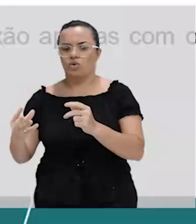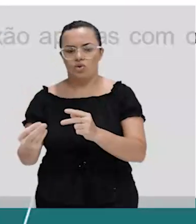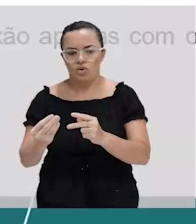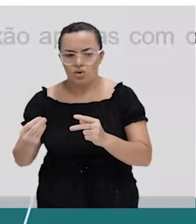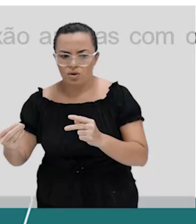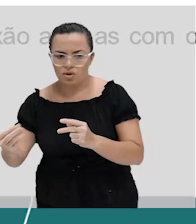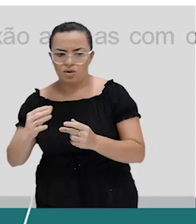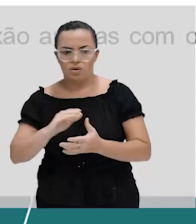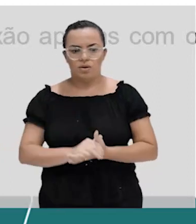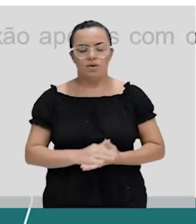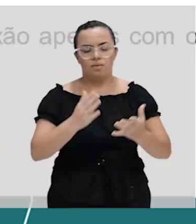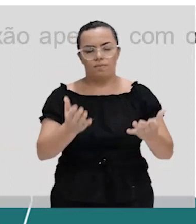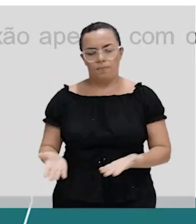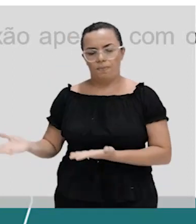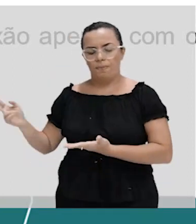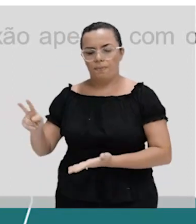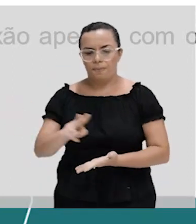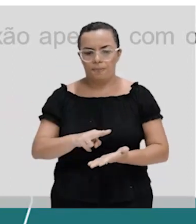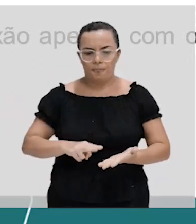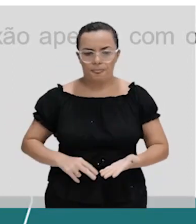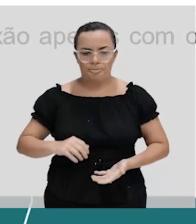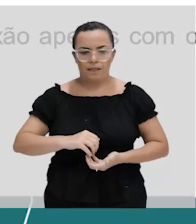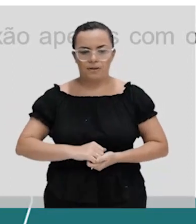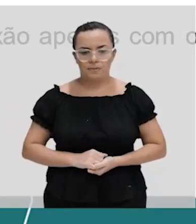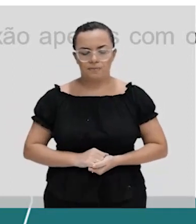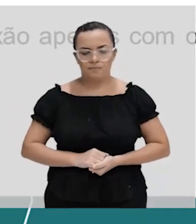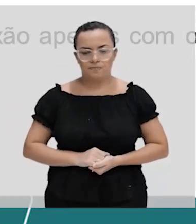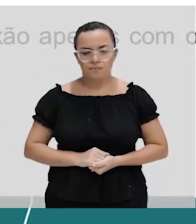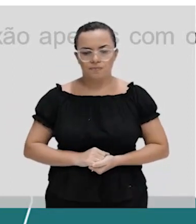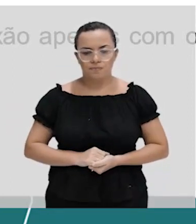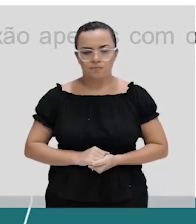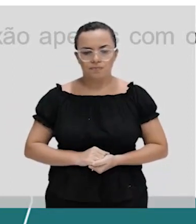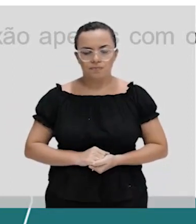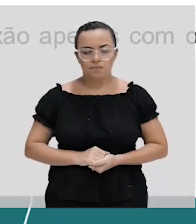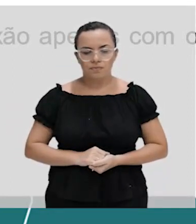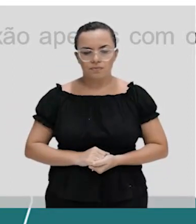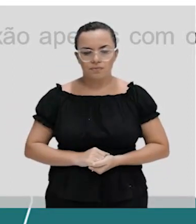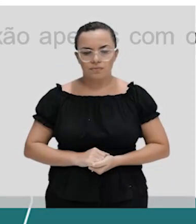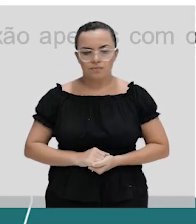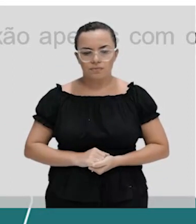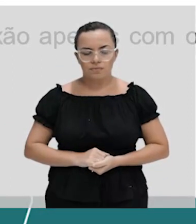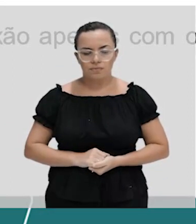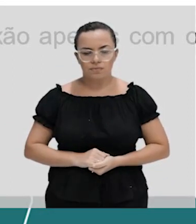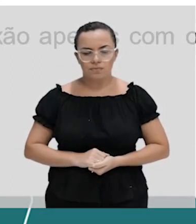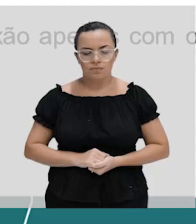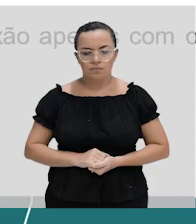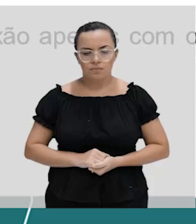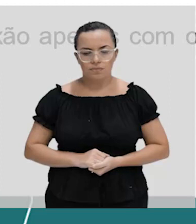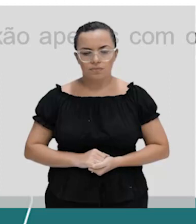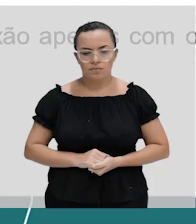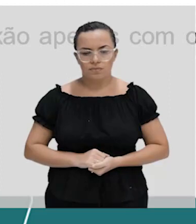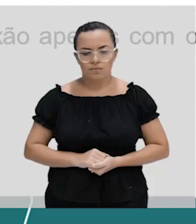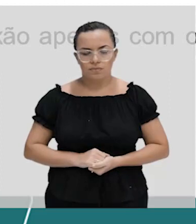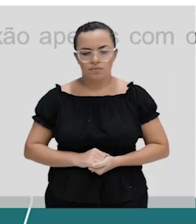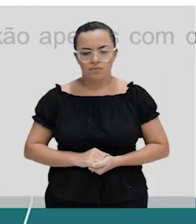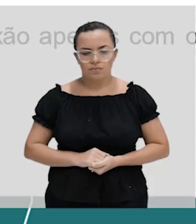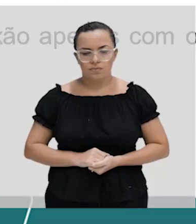O caça-fantasma, os caça-fantasmas. O beija-flor,